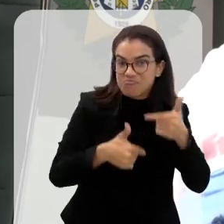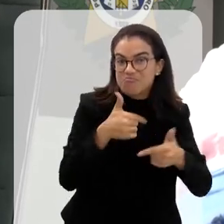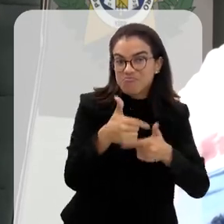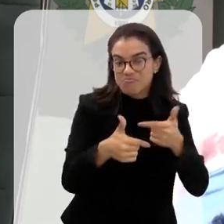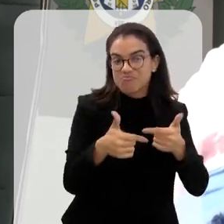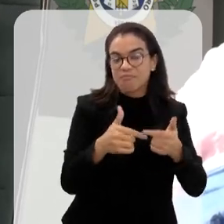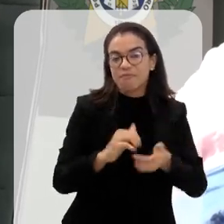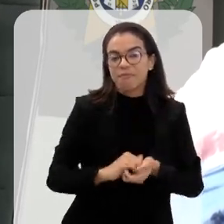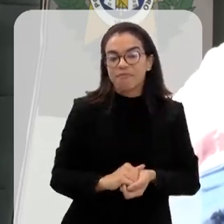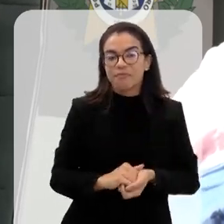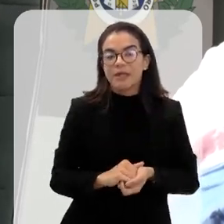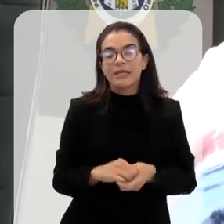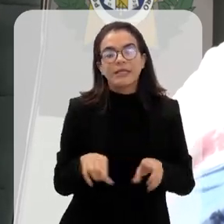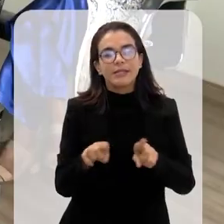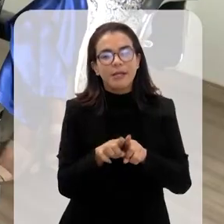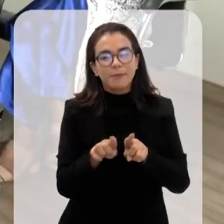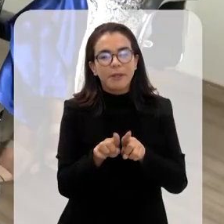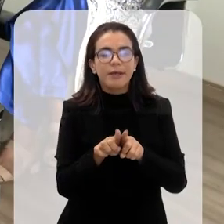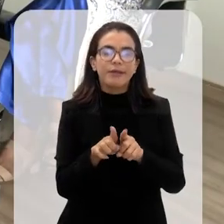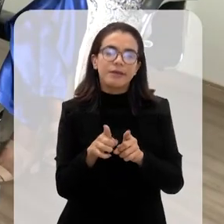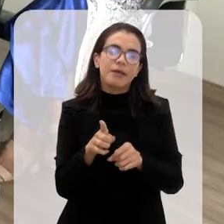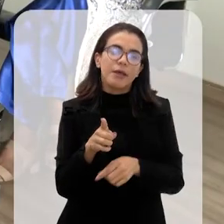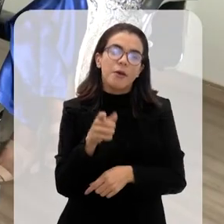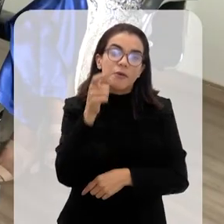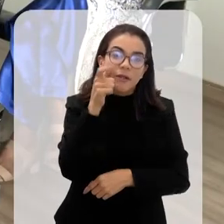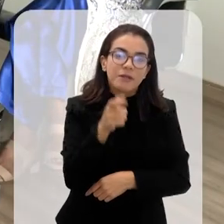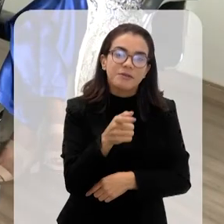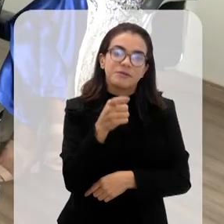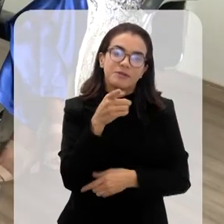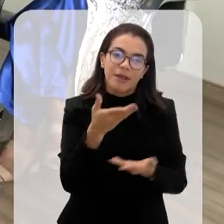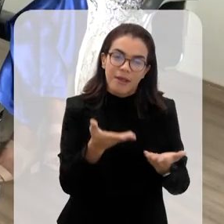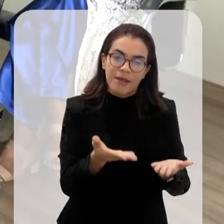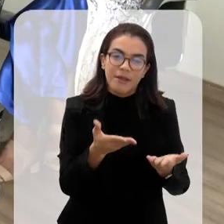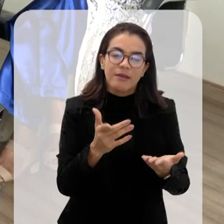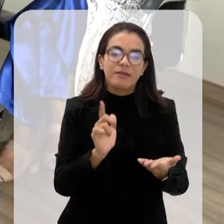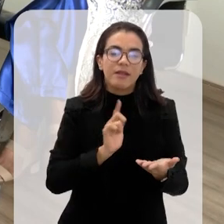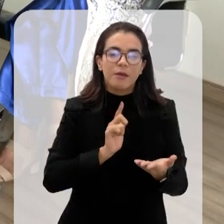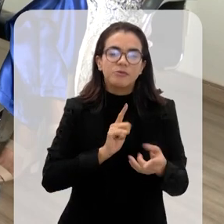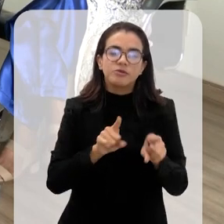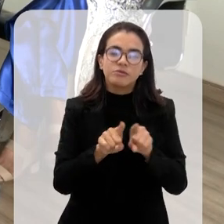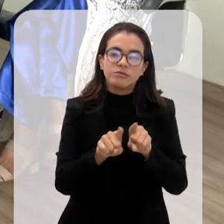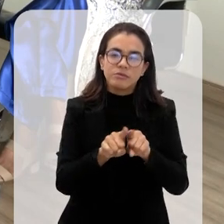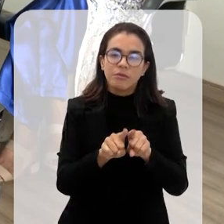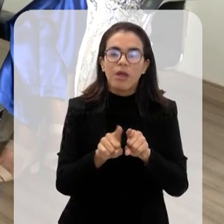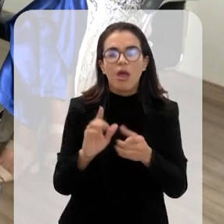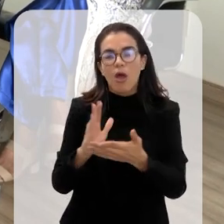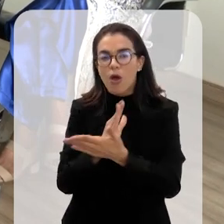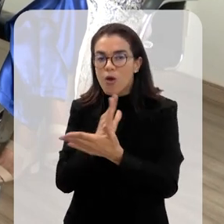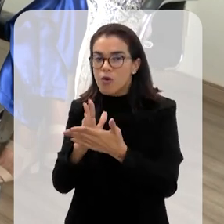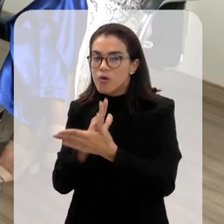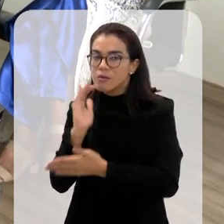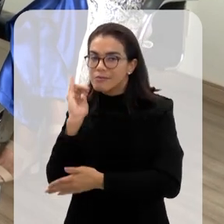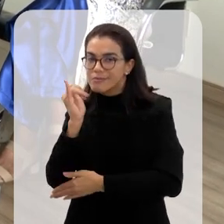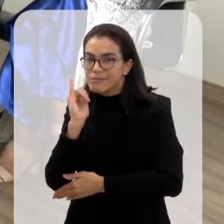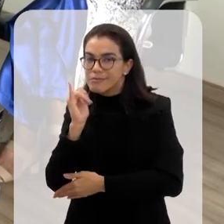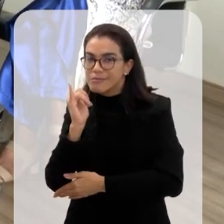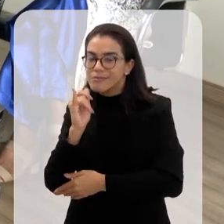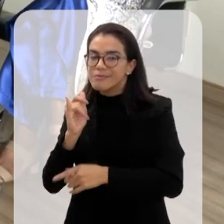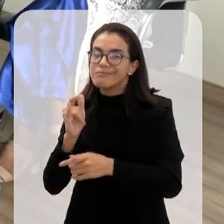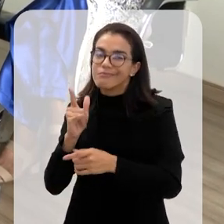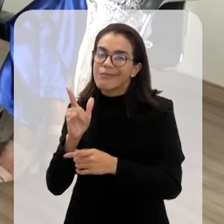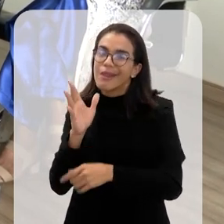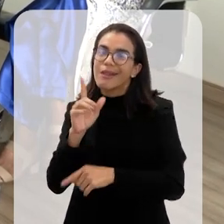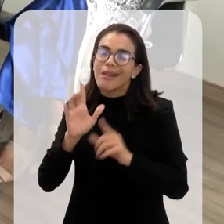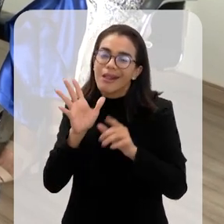naquilo. E o que está importando para a gente é isso. Agora, nós temos muitos relatos